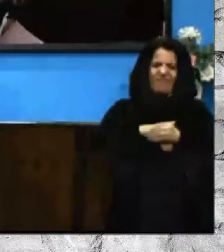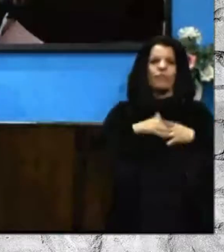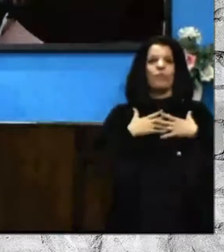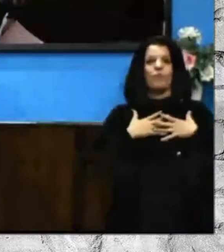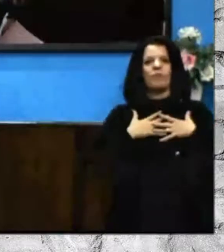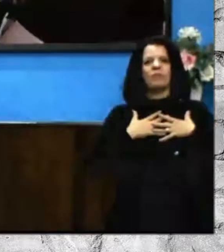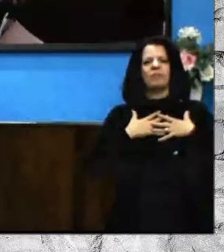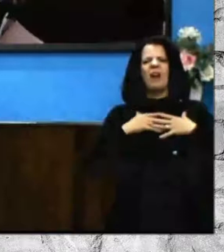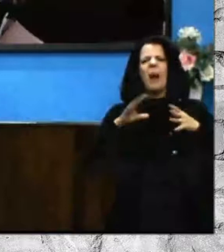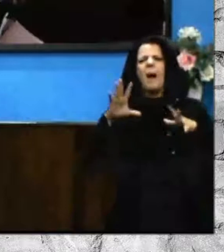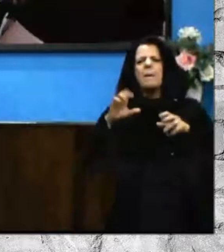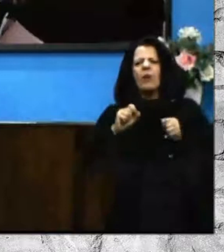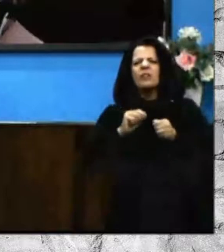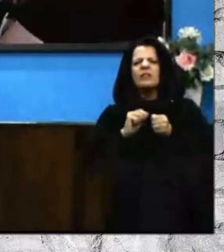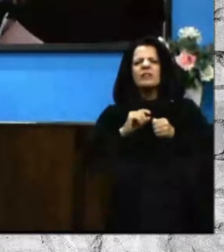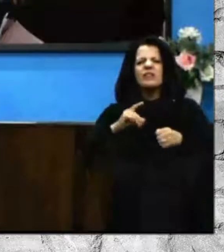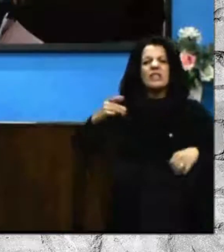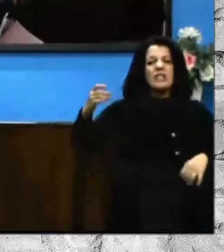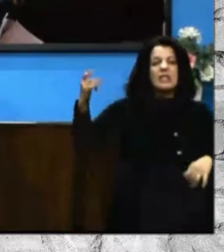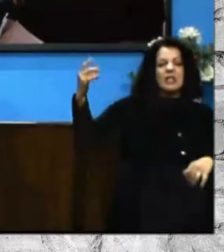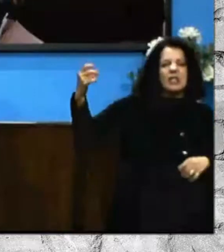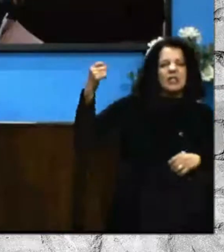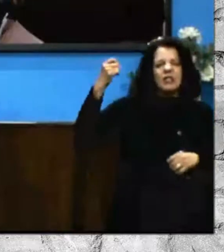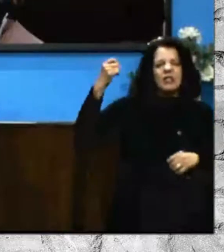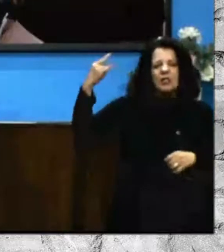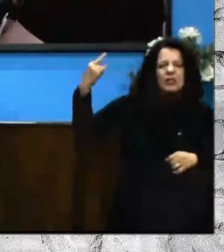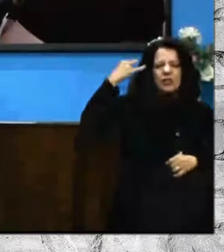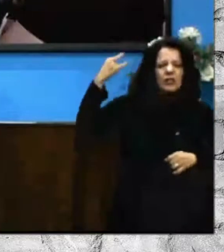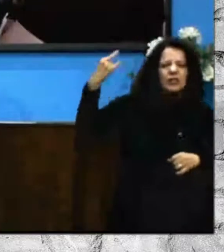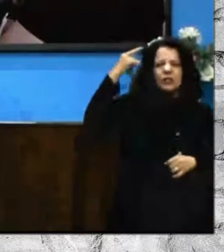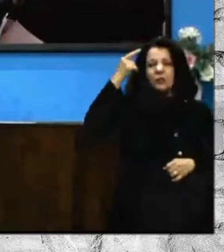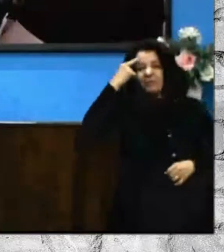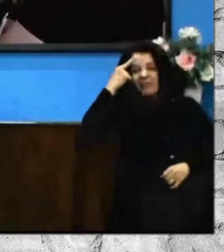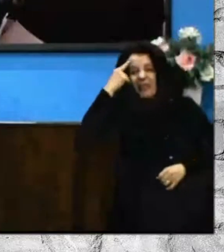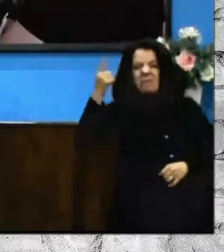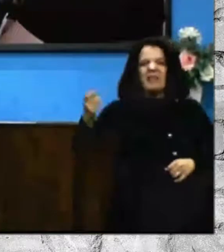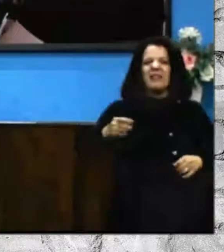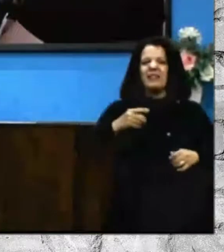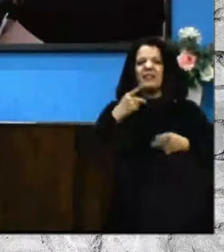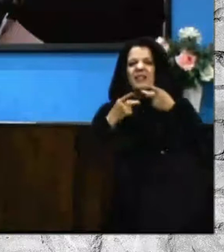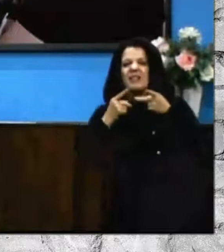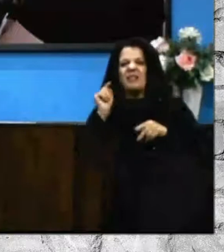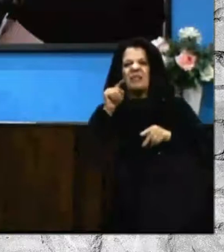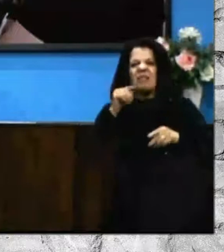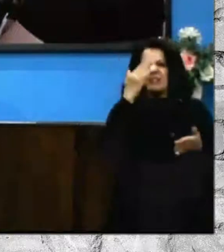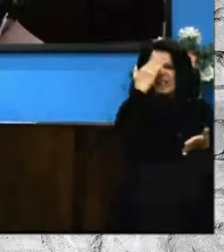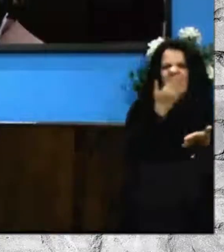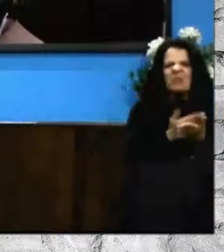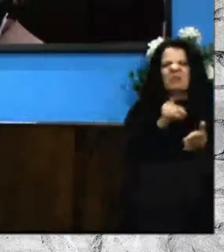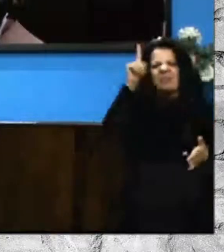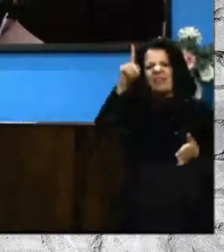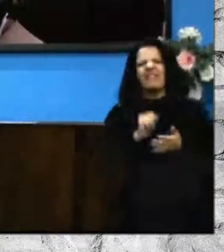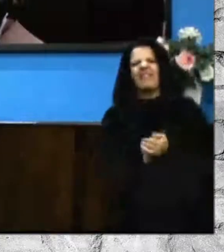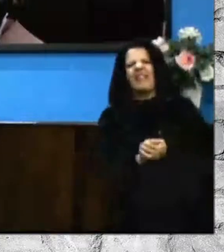tente lançar seus dardos inflamados na minha mente e na sua, dizendo: está vendo? Você que confia em Deus, você que diz que ama a Deus, está aí,